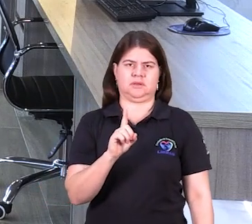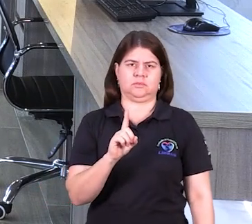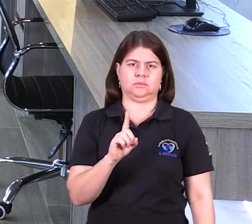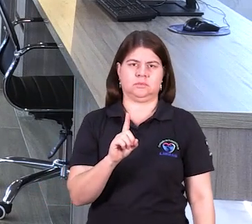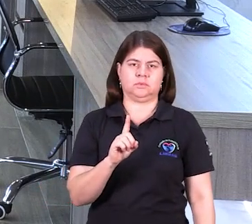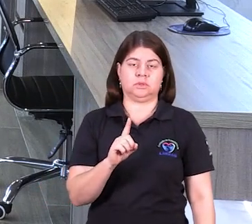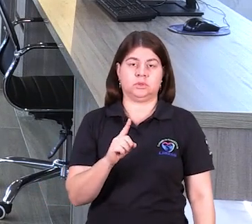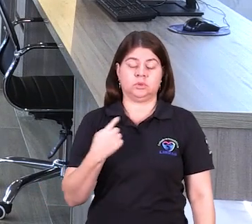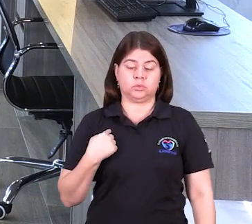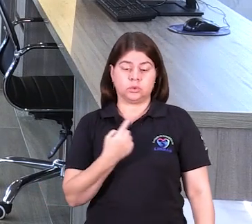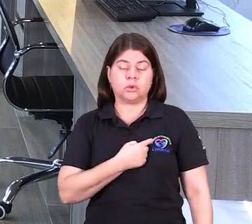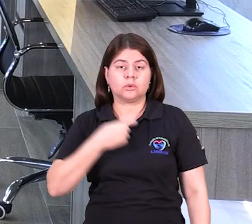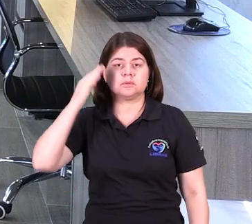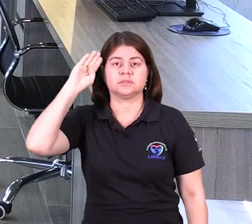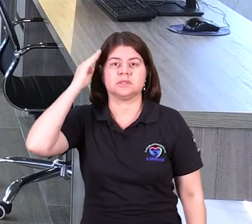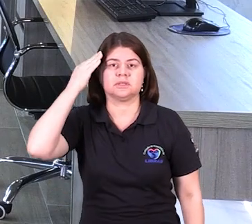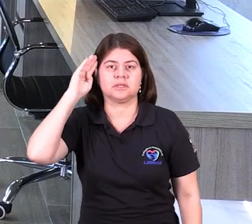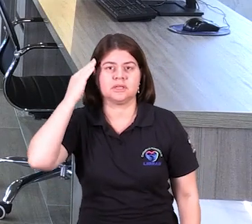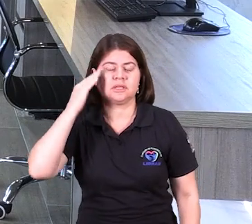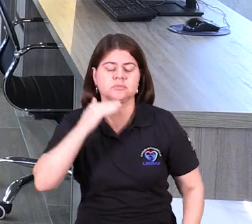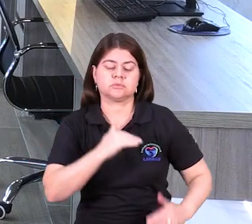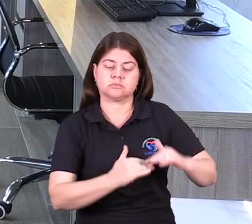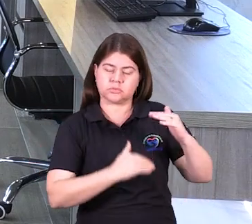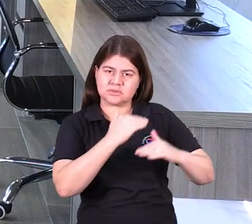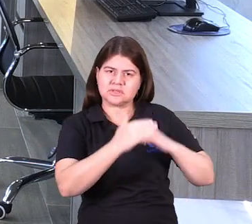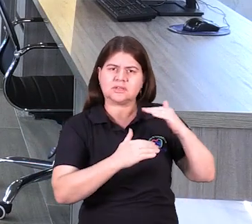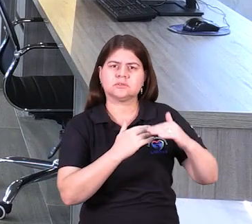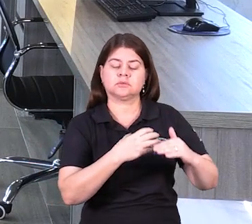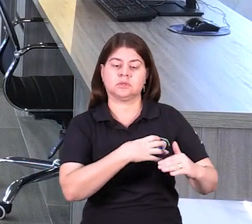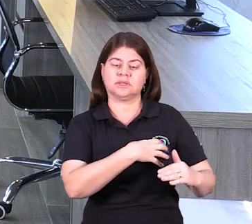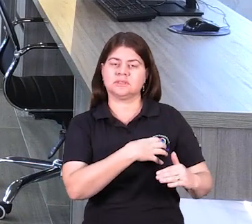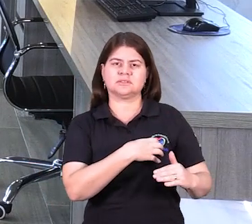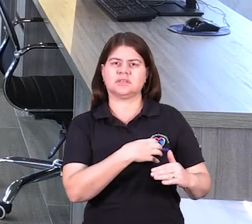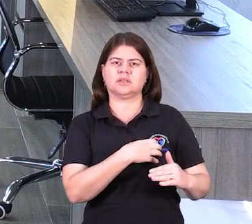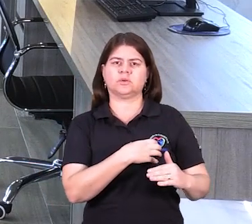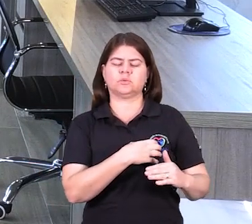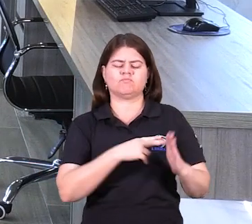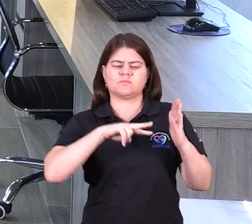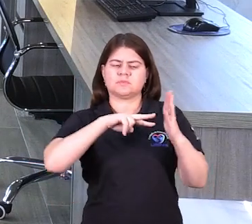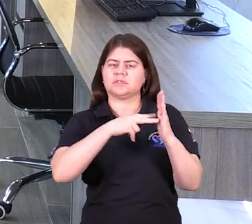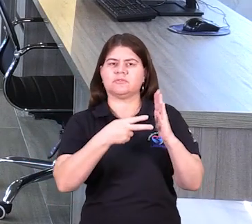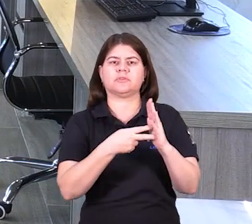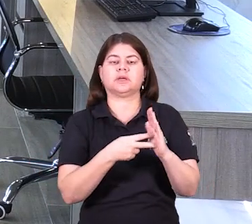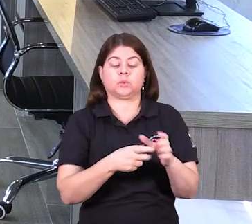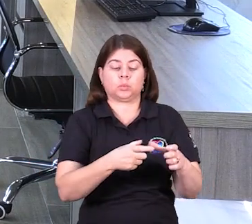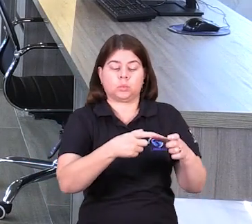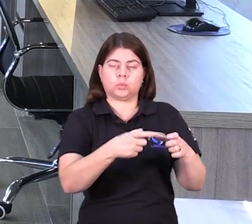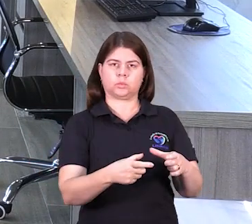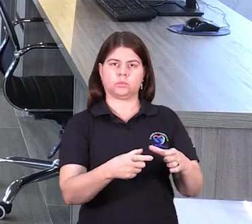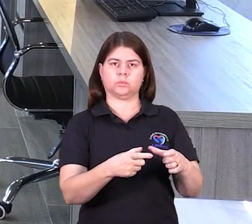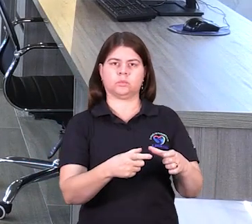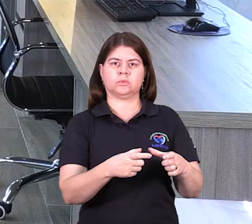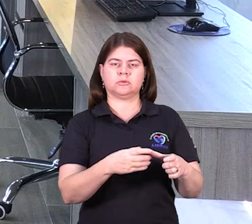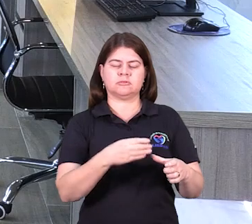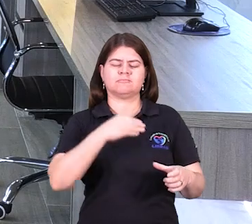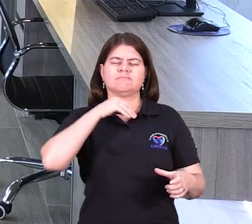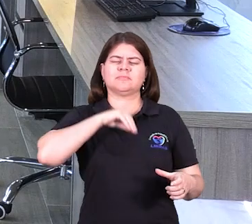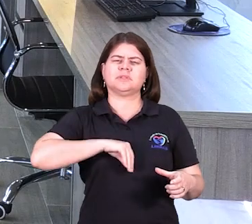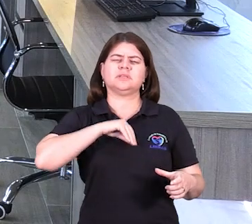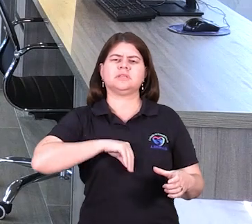peito, e na verdade a gente entendeu durante o processo que esse seio, ele é o local,